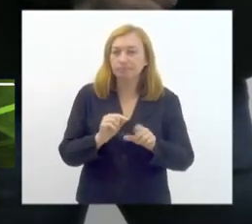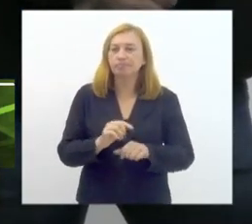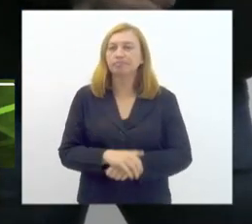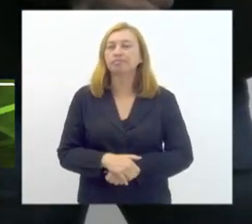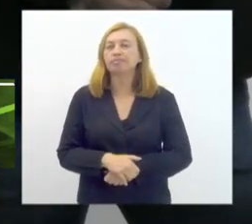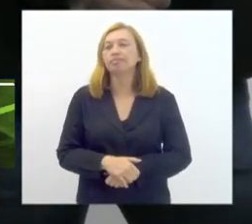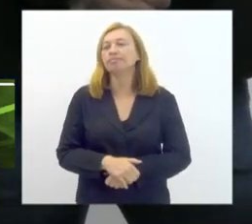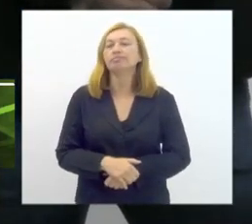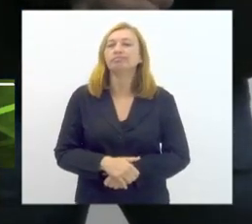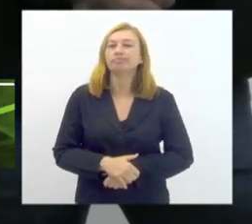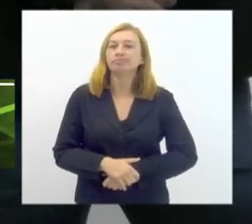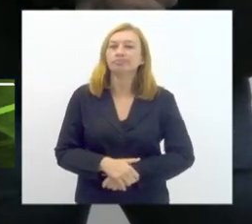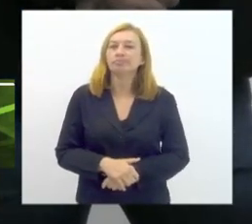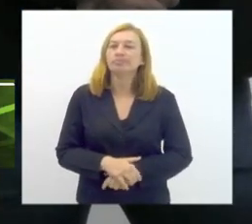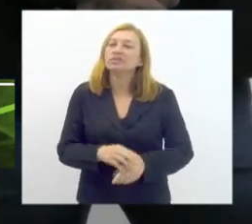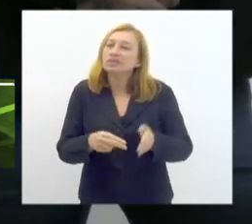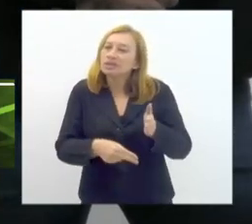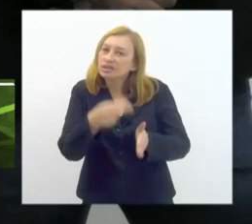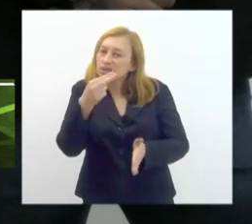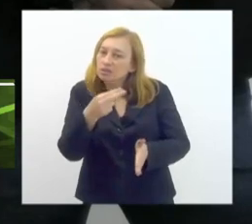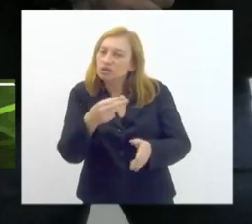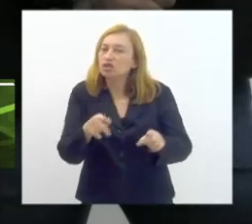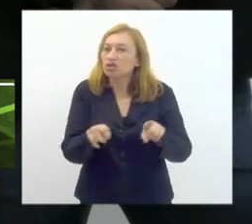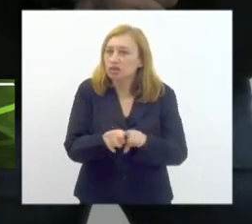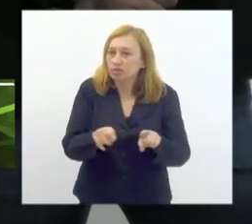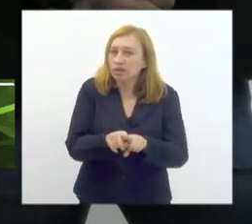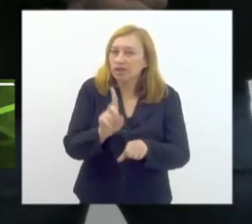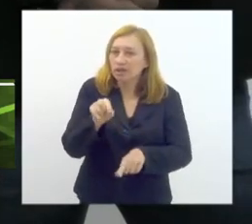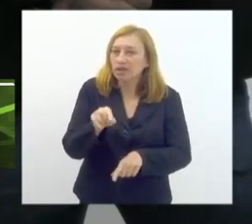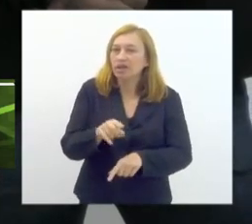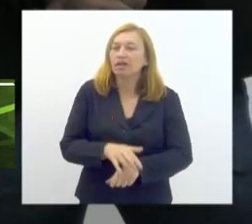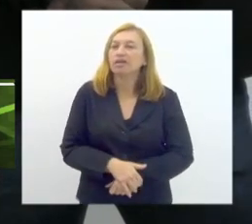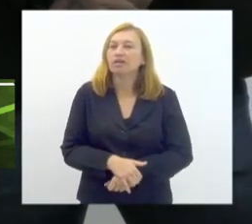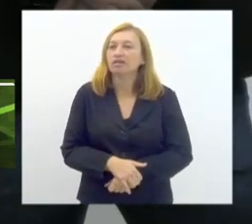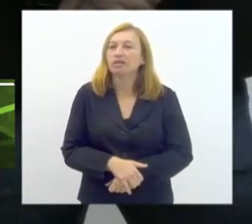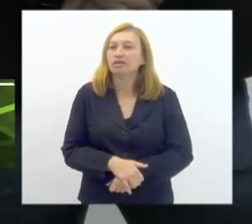umas cirurgias eletivas também, né? E,